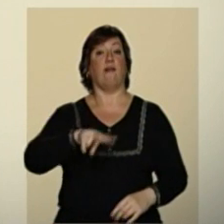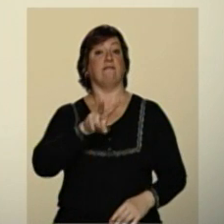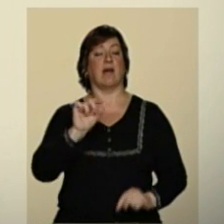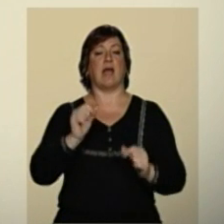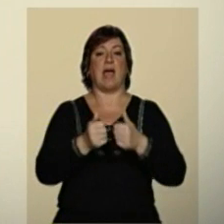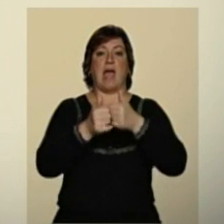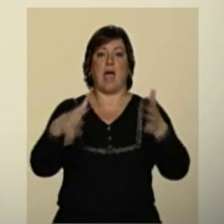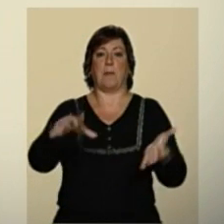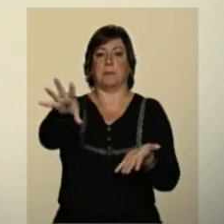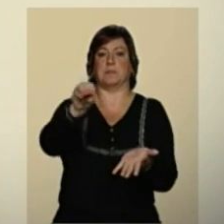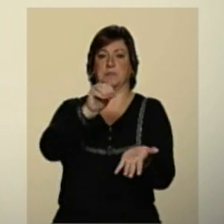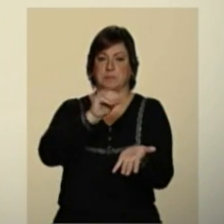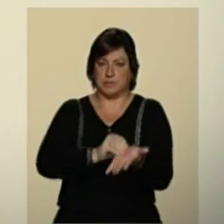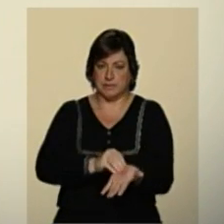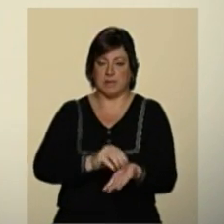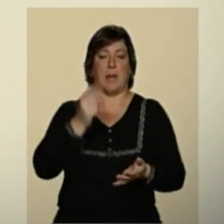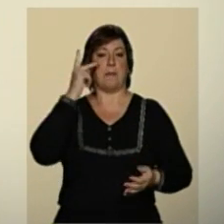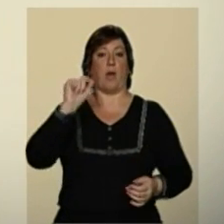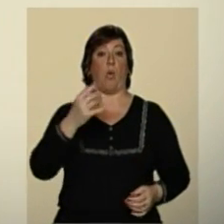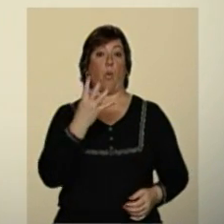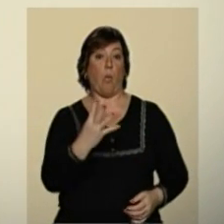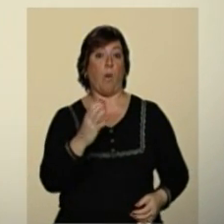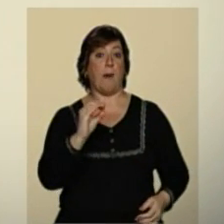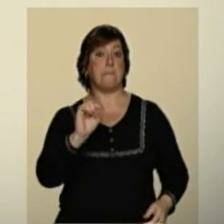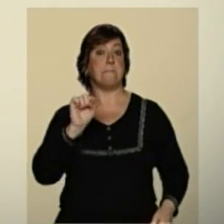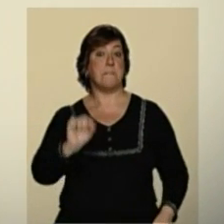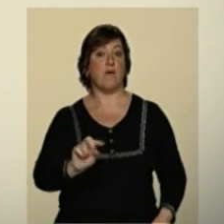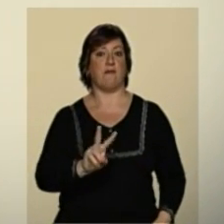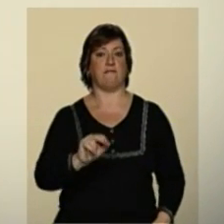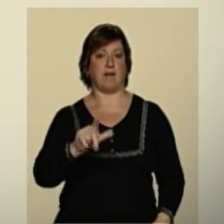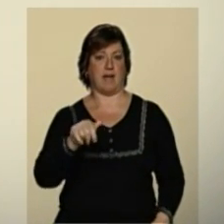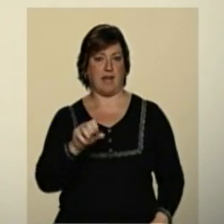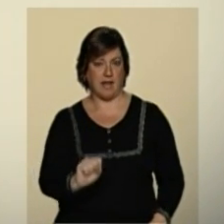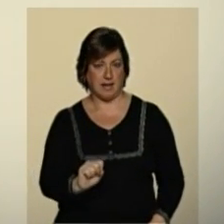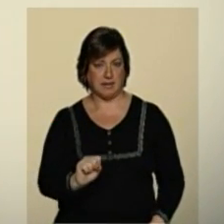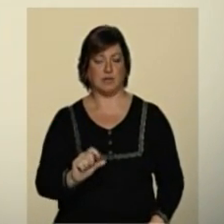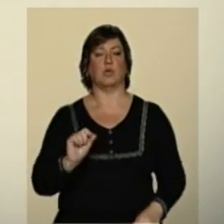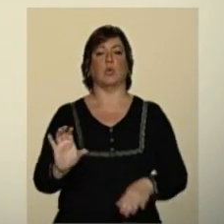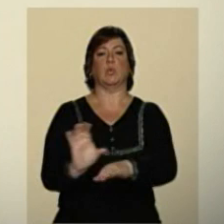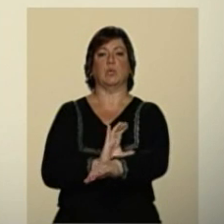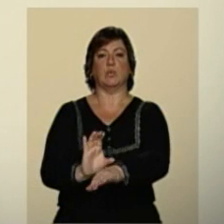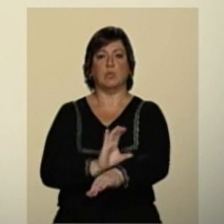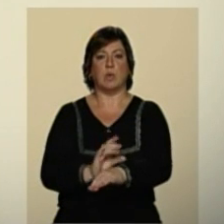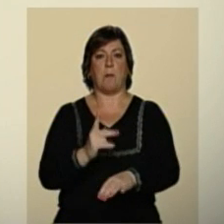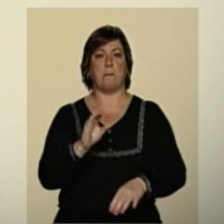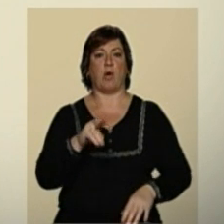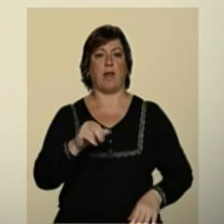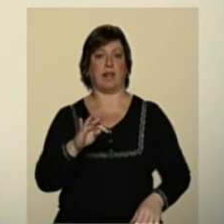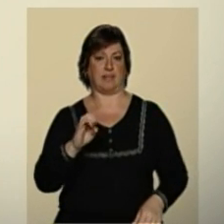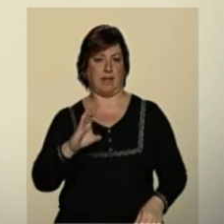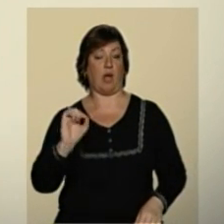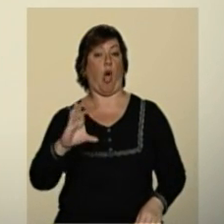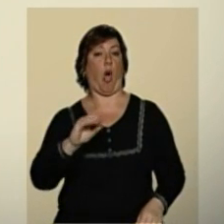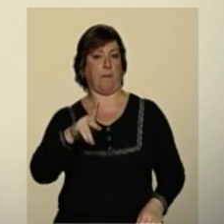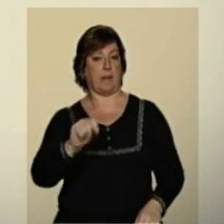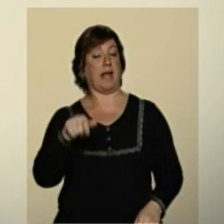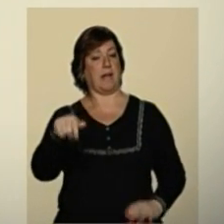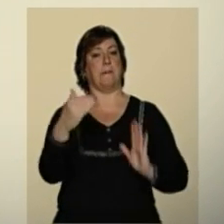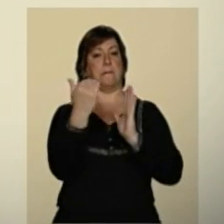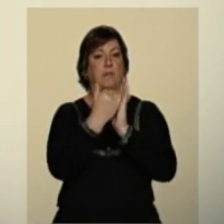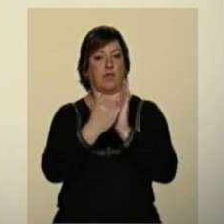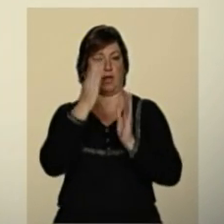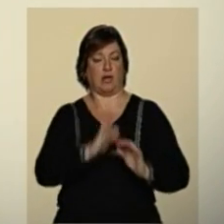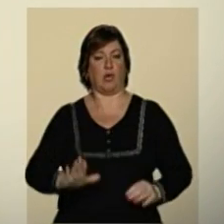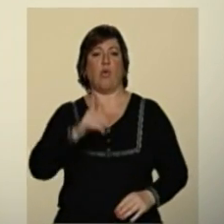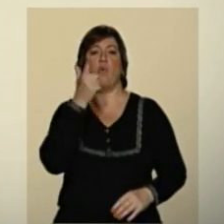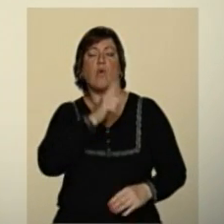abrir as inscrições para 40.000 vagas nos cursos do Pronatec copa o programa nacional de